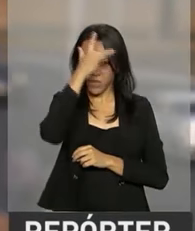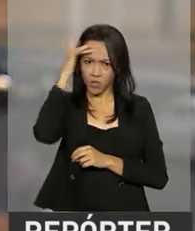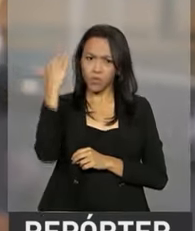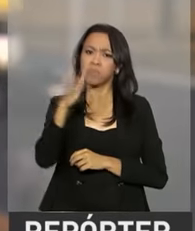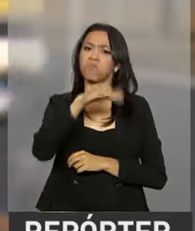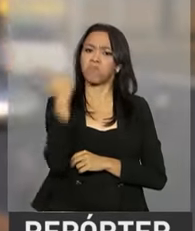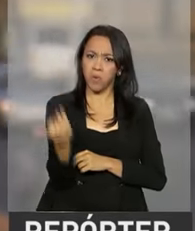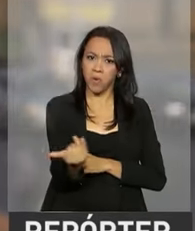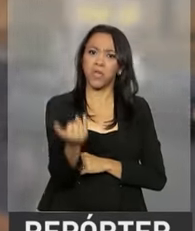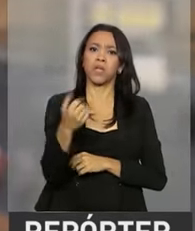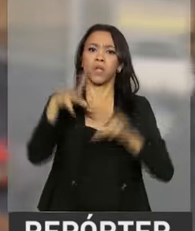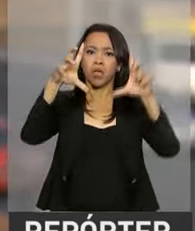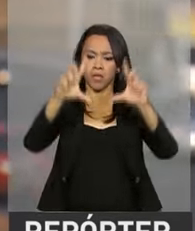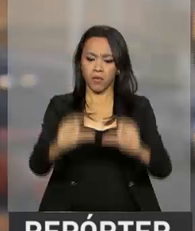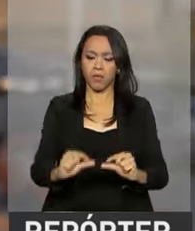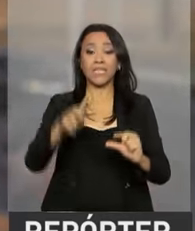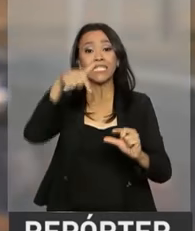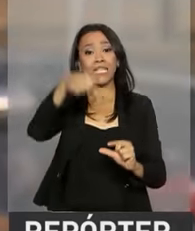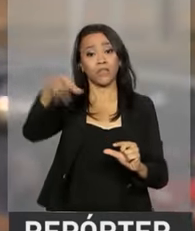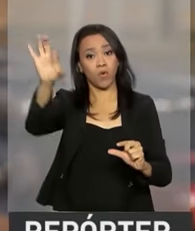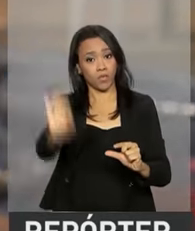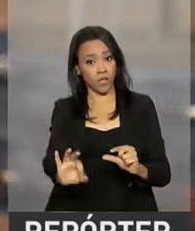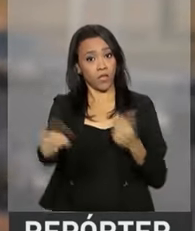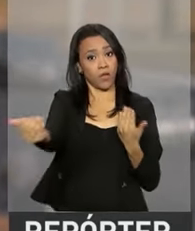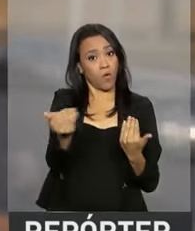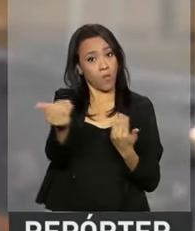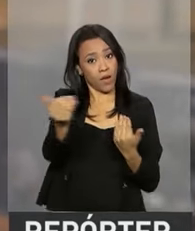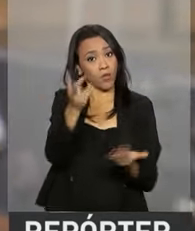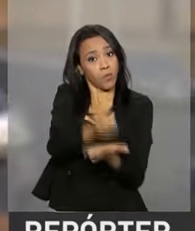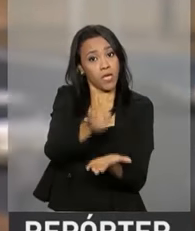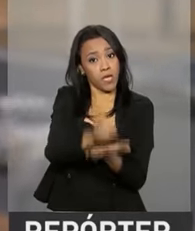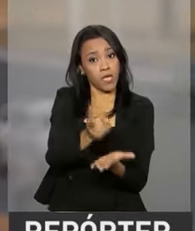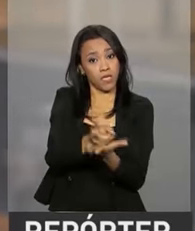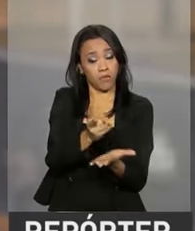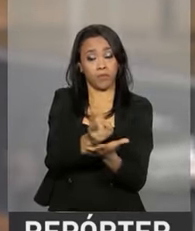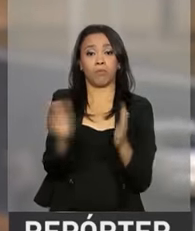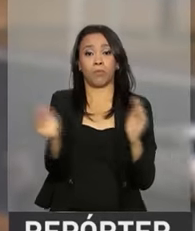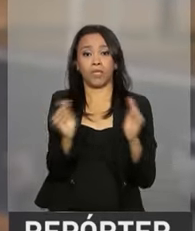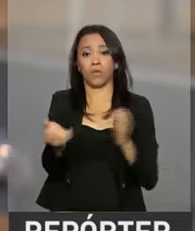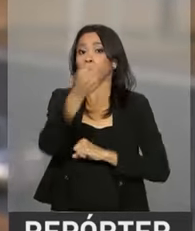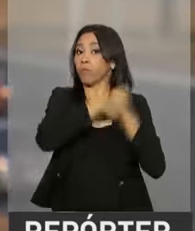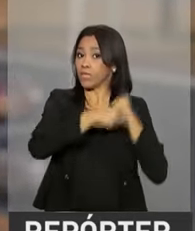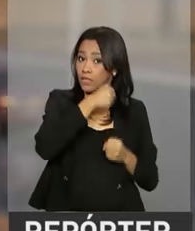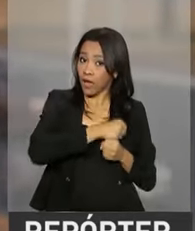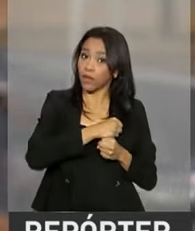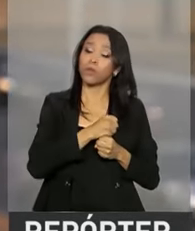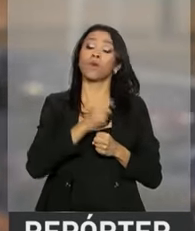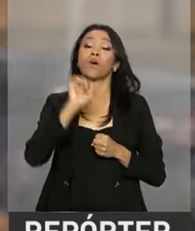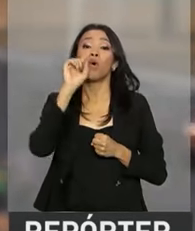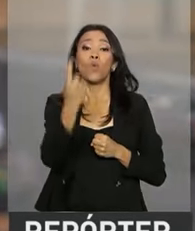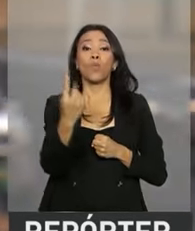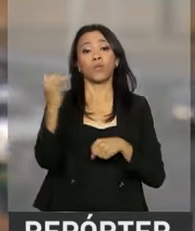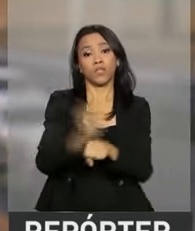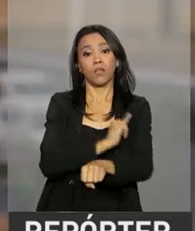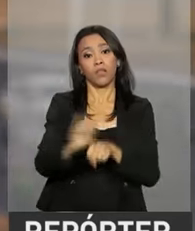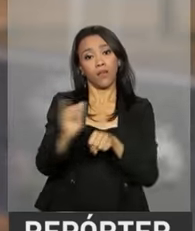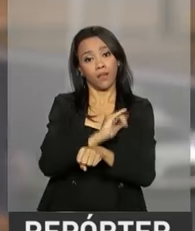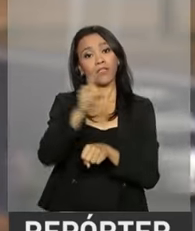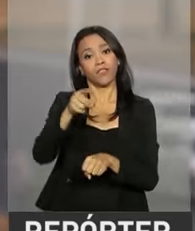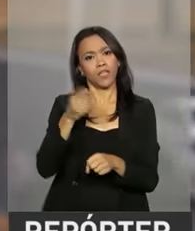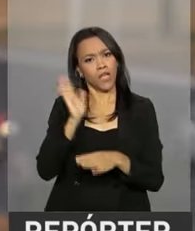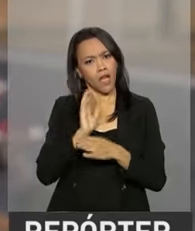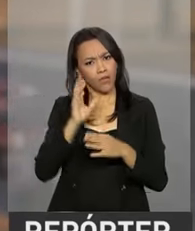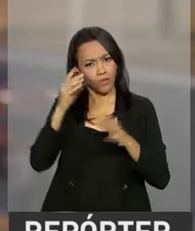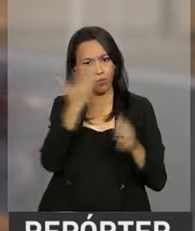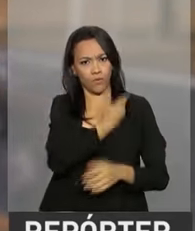trânsito, uma queda de quase 7% com relação ao mesmo período do ano passado. Uma das ações do governo federal que contribuiu para